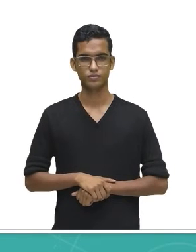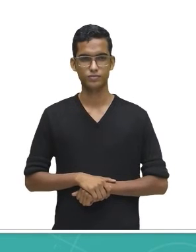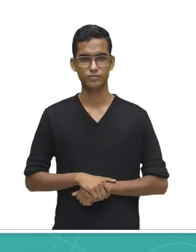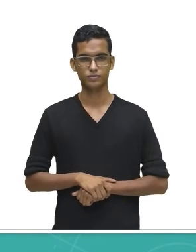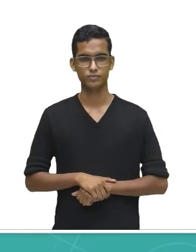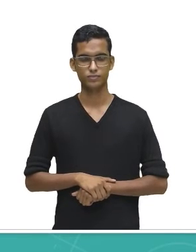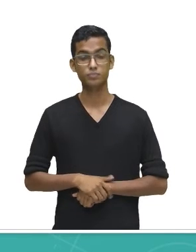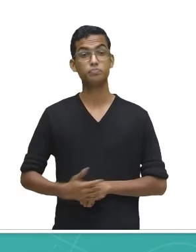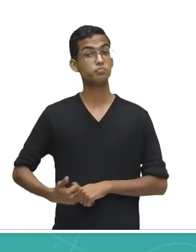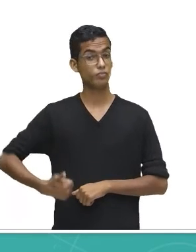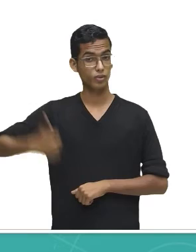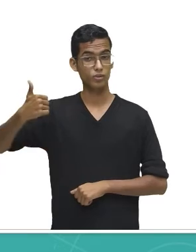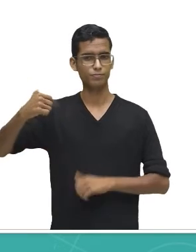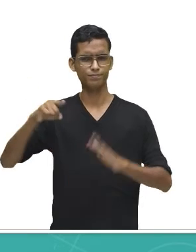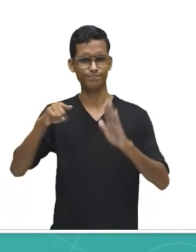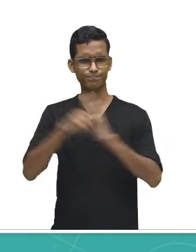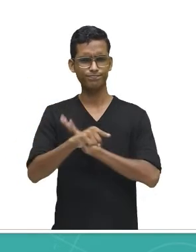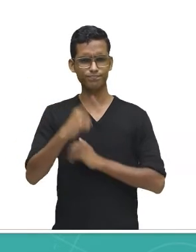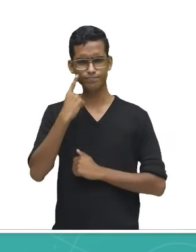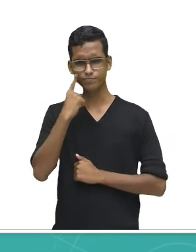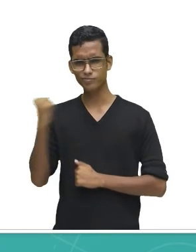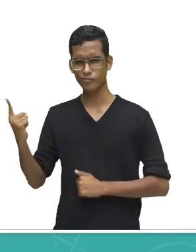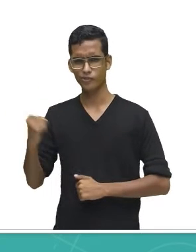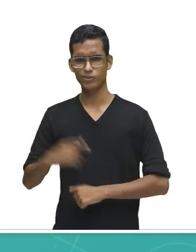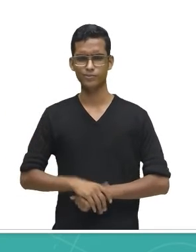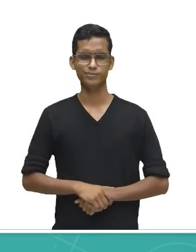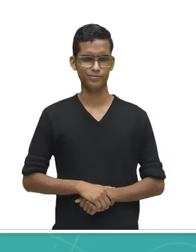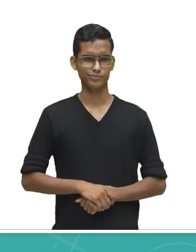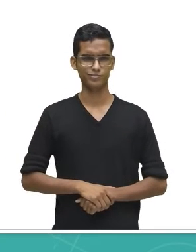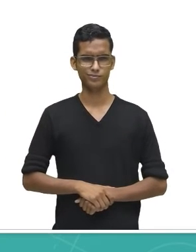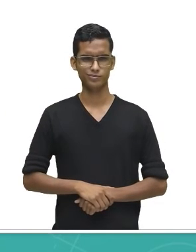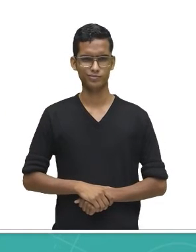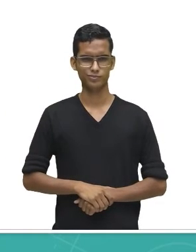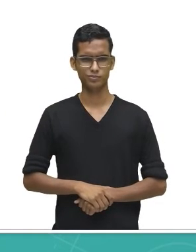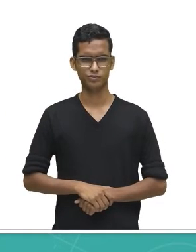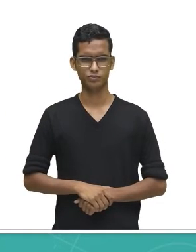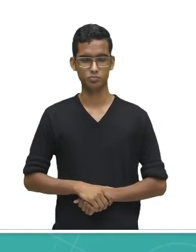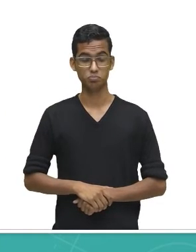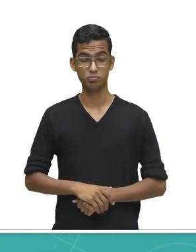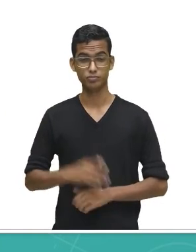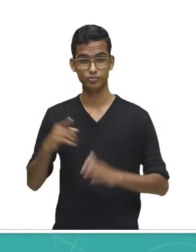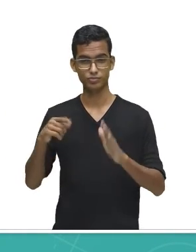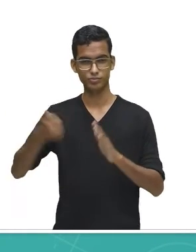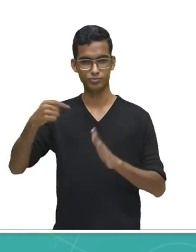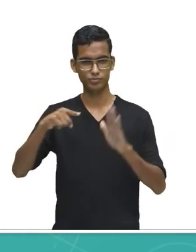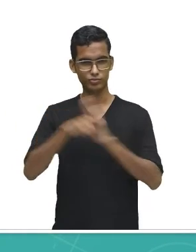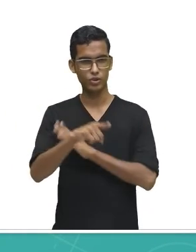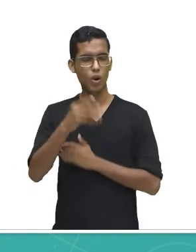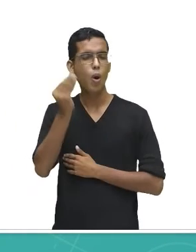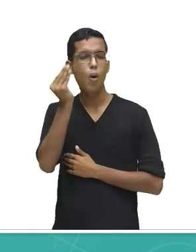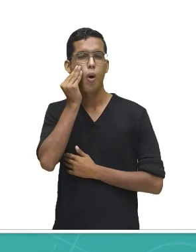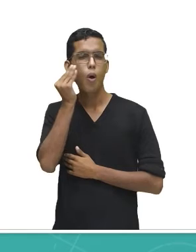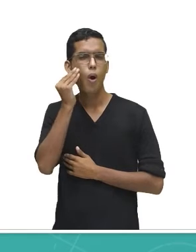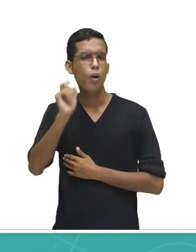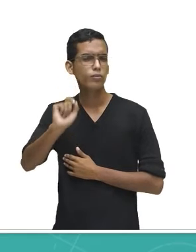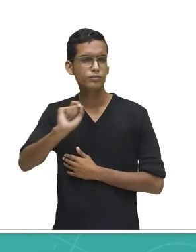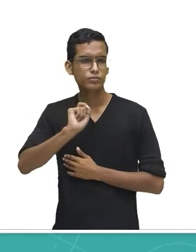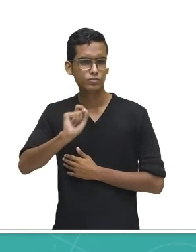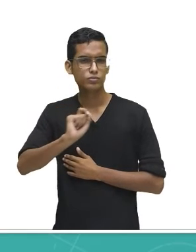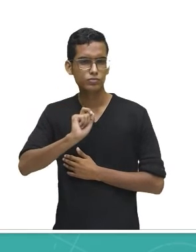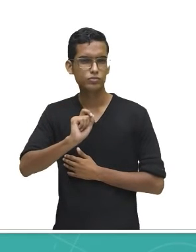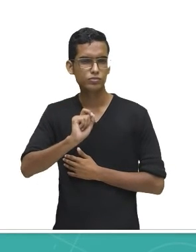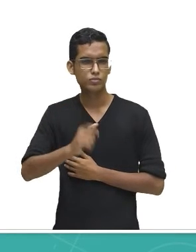Então, a primeira questão, para a presente questão, observar que a